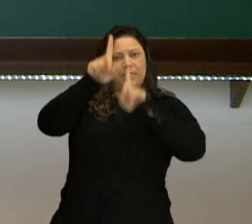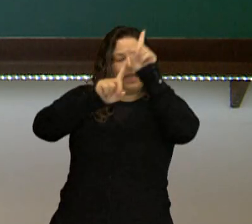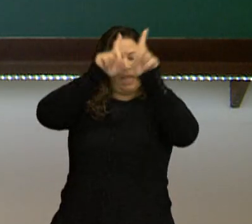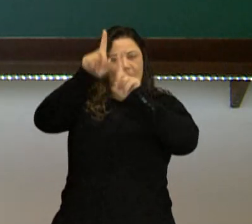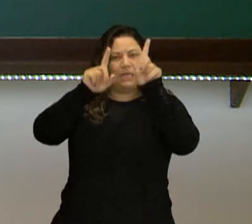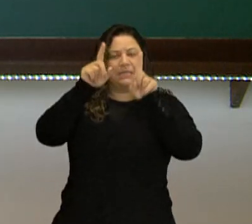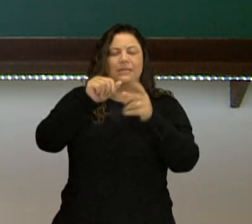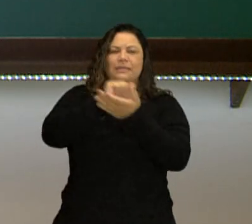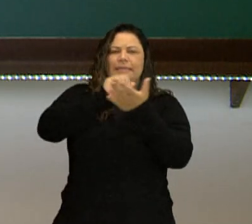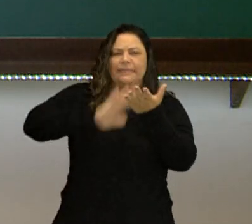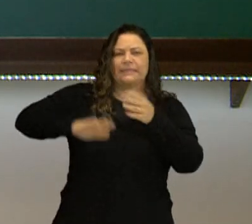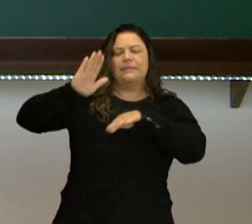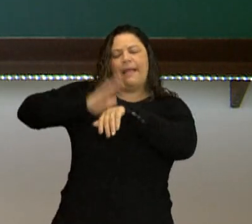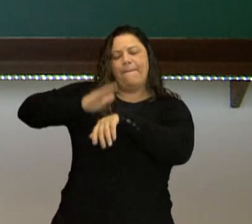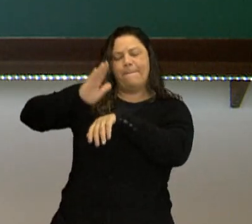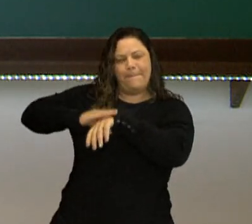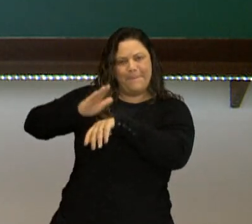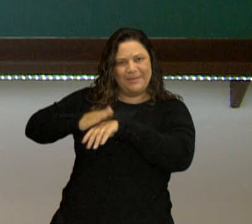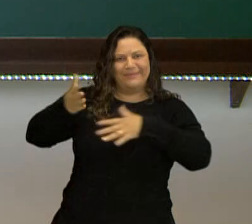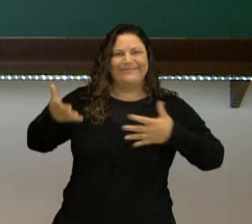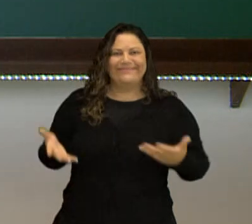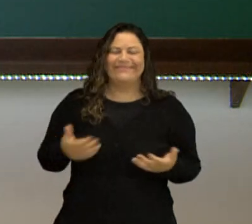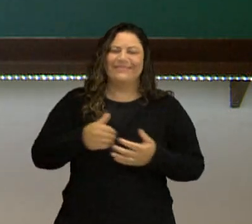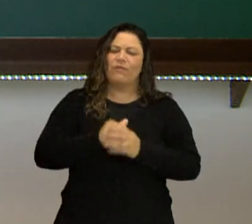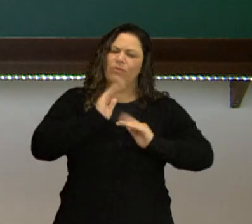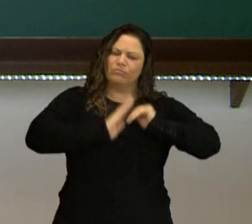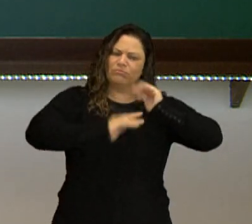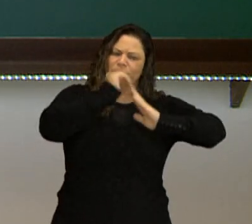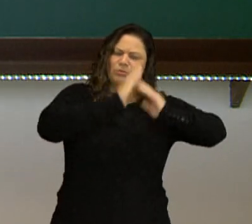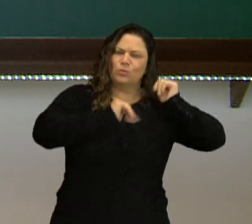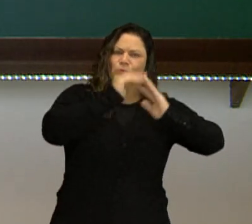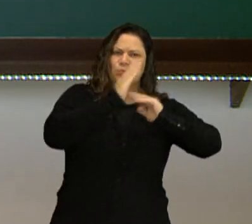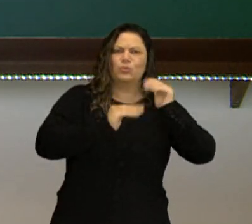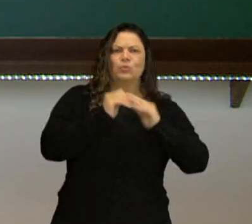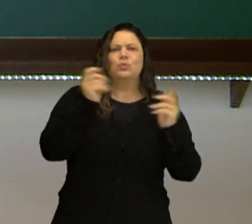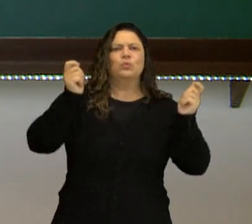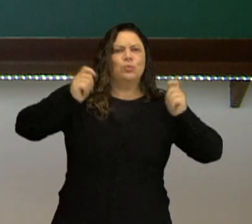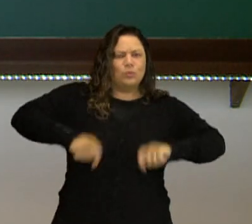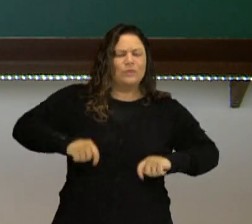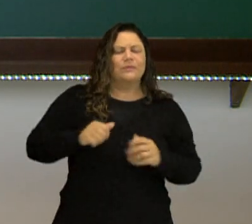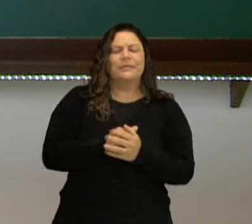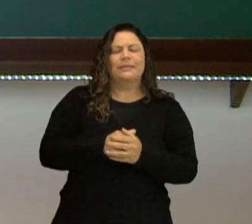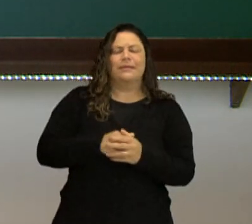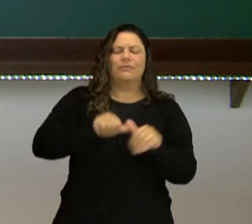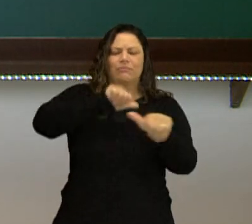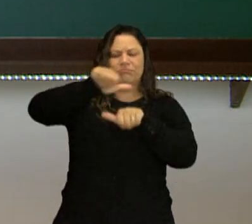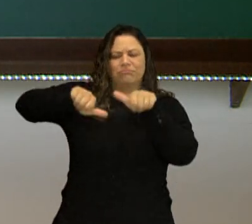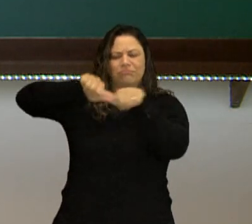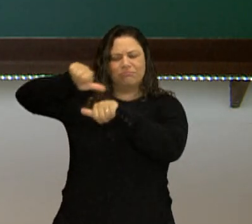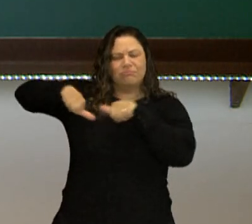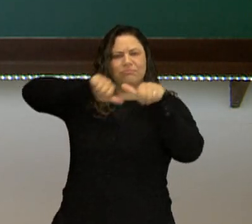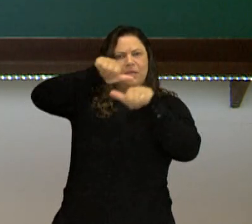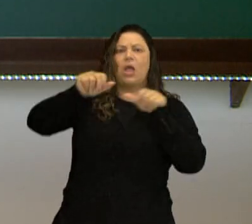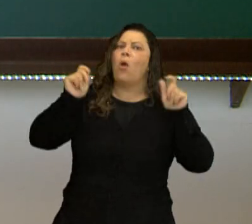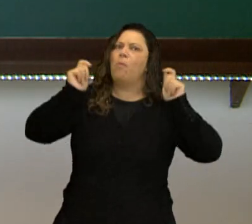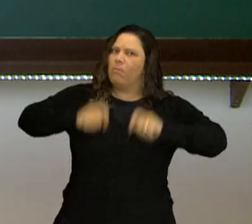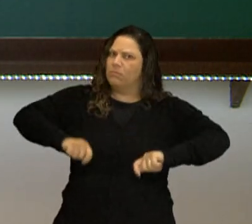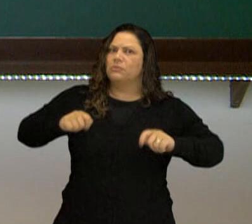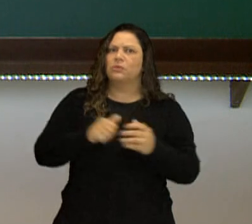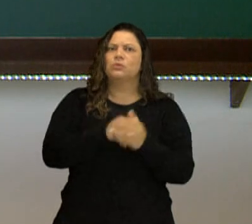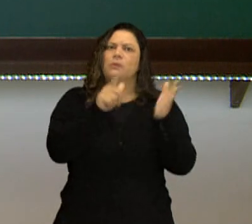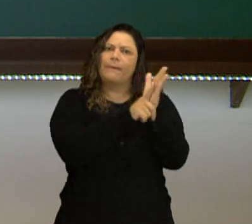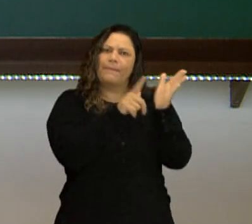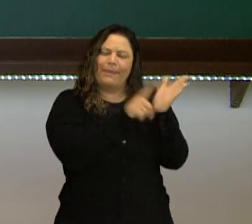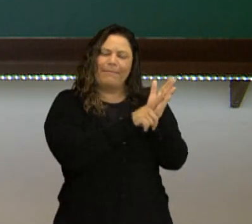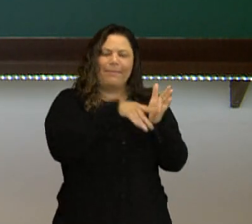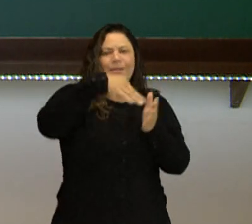atividade Mãos na Massa. Vamos construir, portanto, um burgo, preferencialmente com material reciclado. Você pode fazer ali num papel sulfite, você